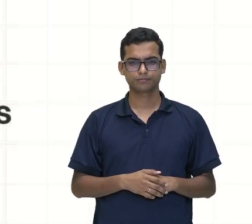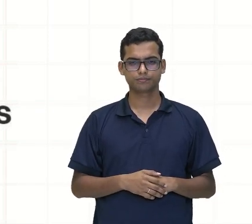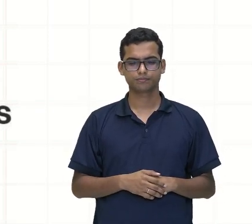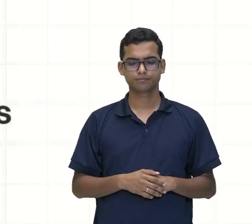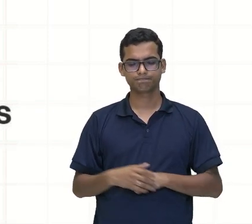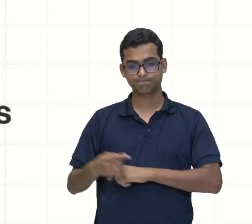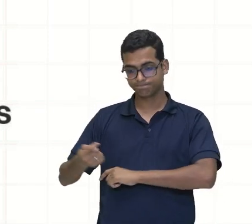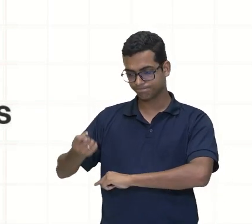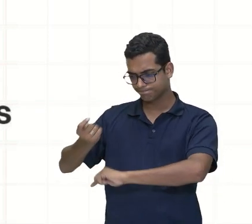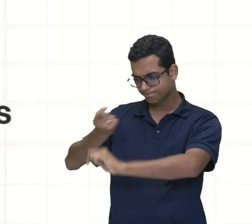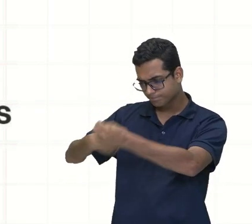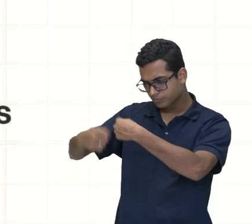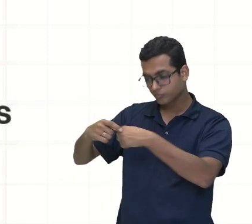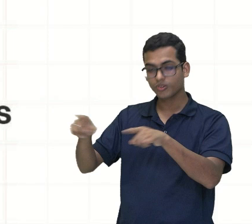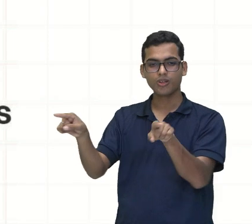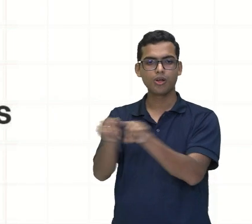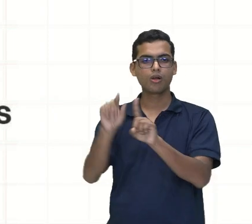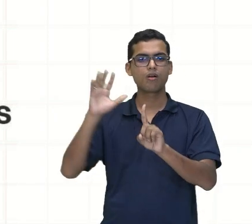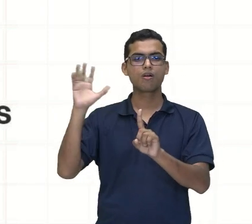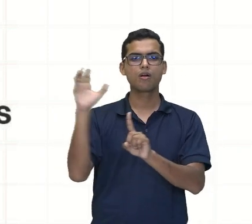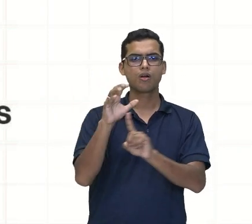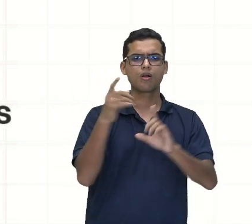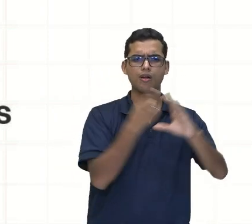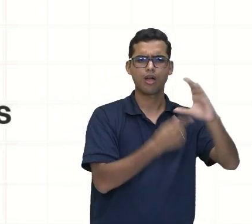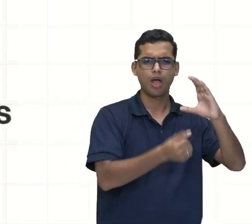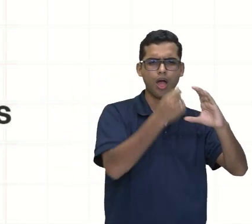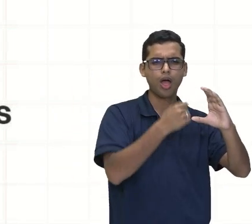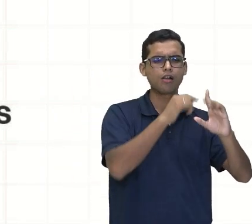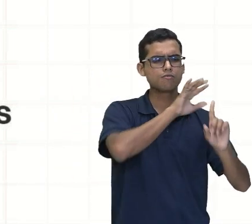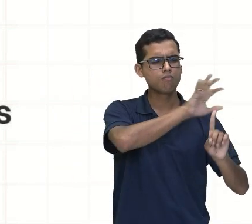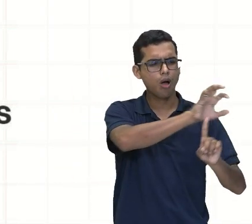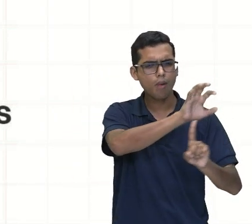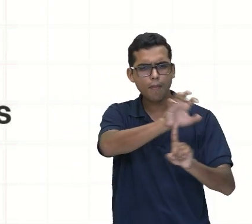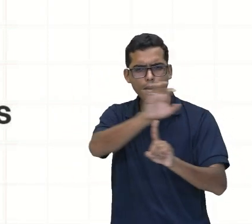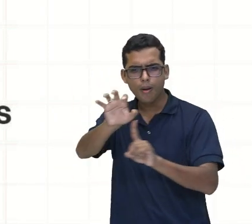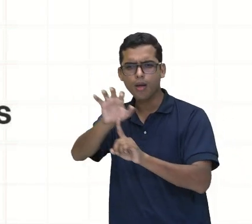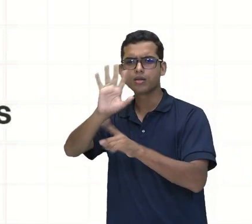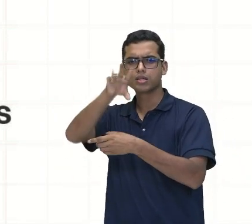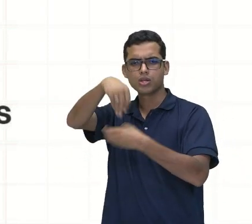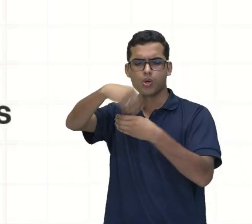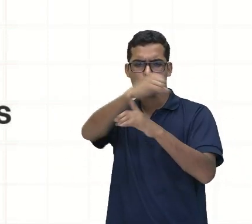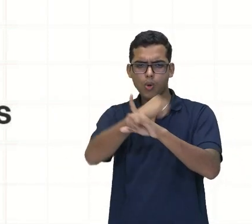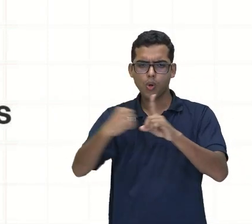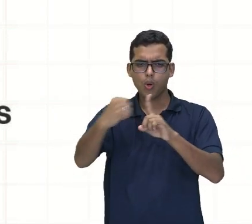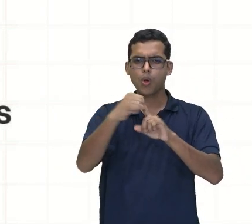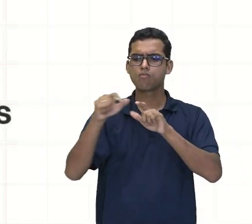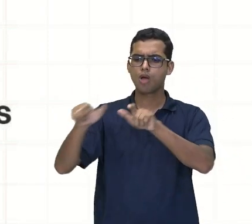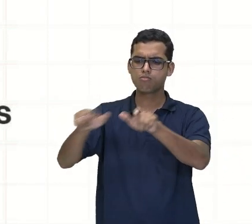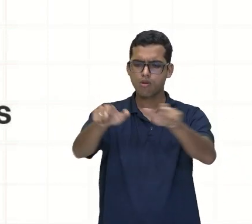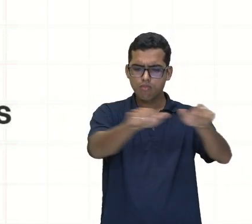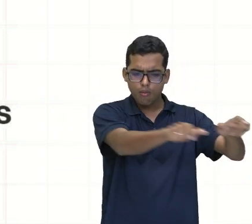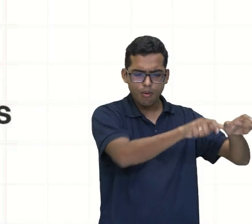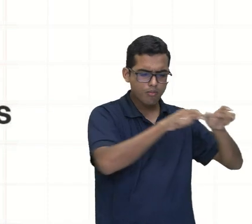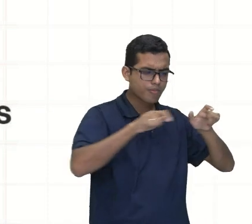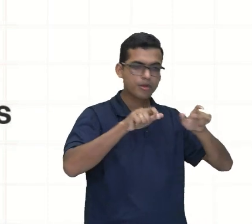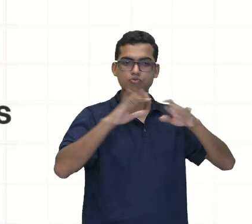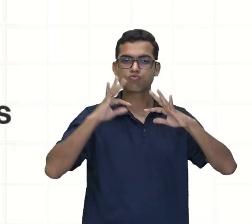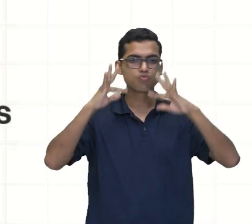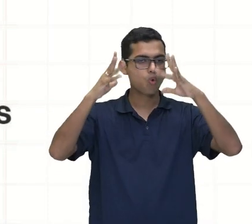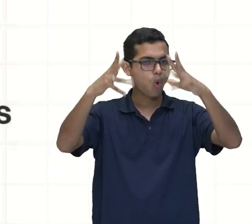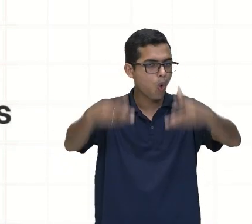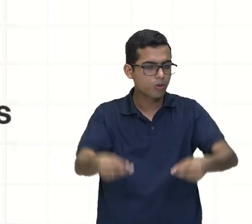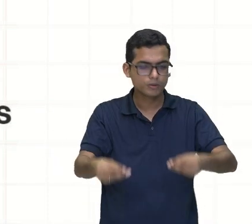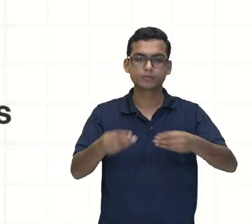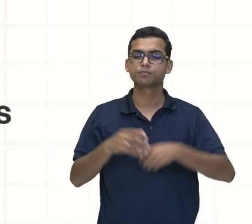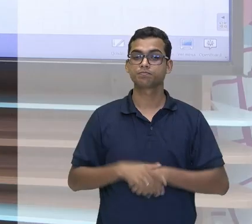capitalismo influencia em todas as dimensões, em todos os campos da nossa sociedade. Isso porque, turma, o